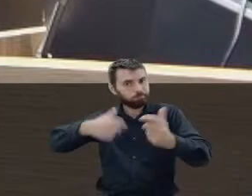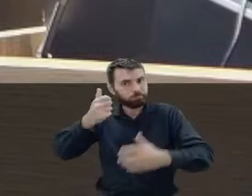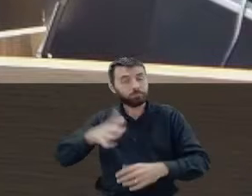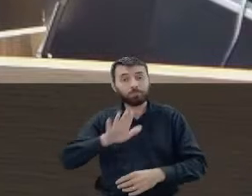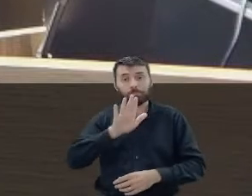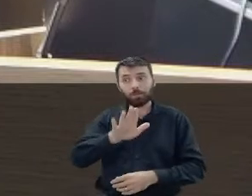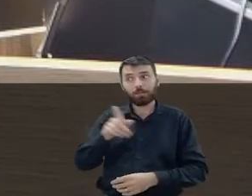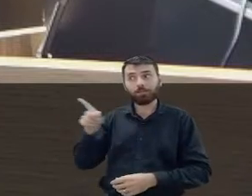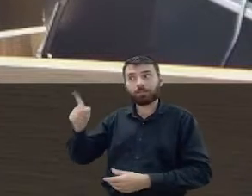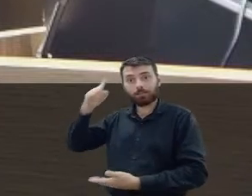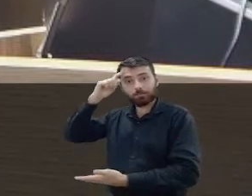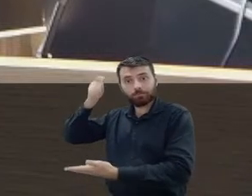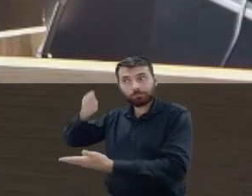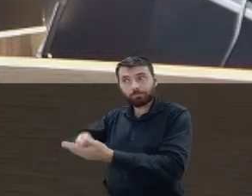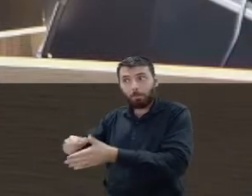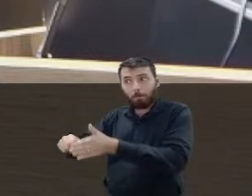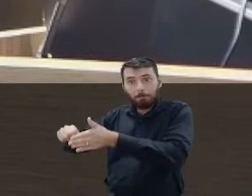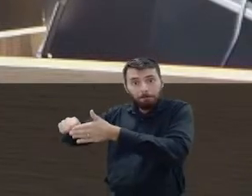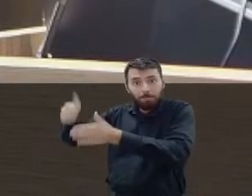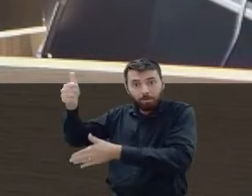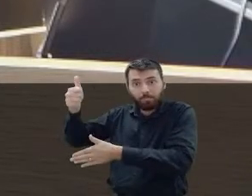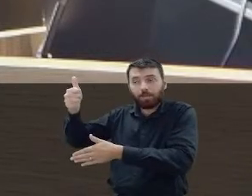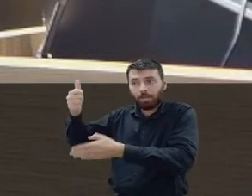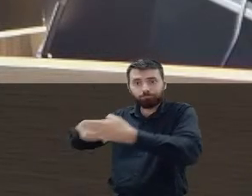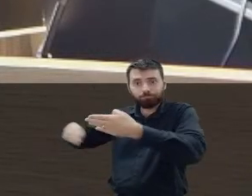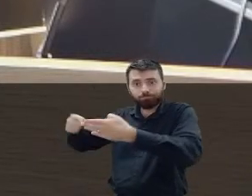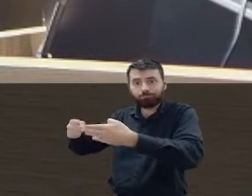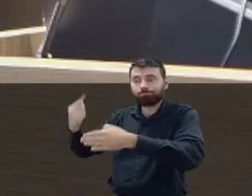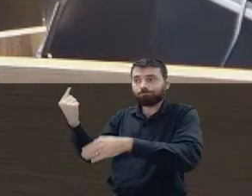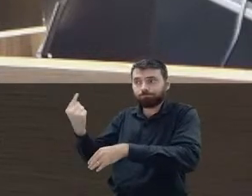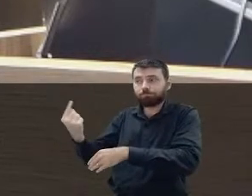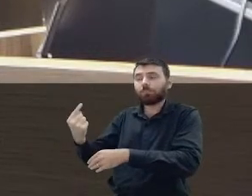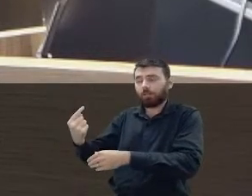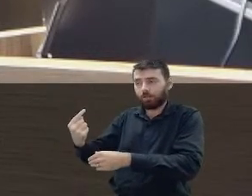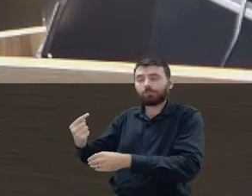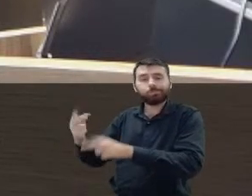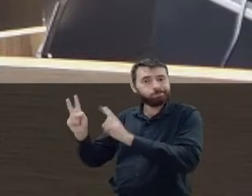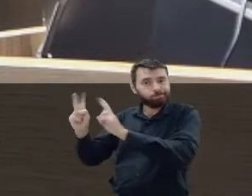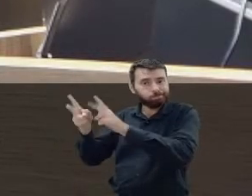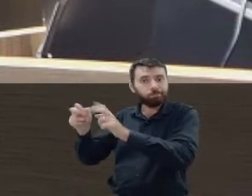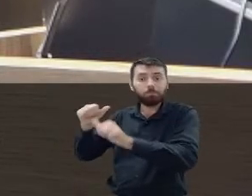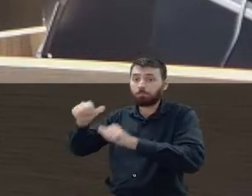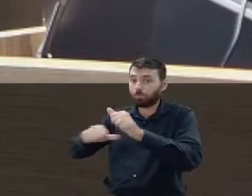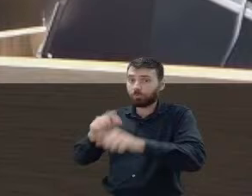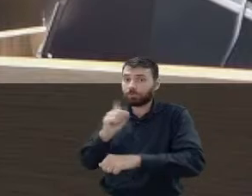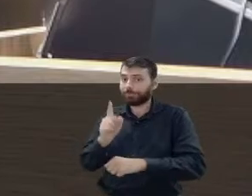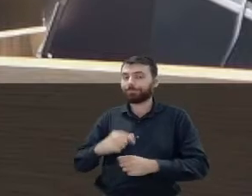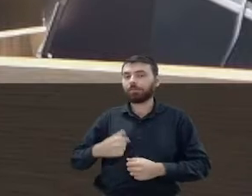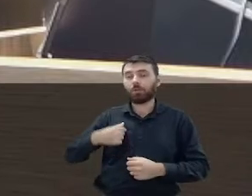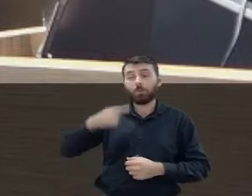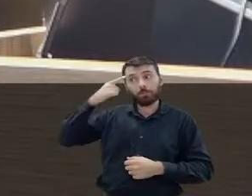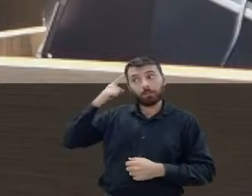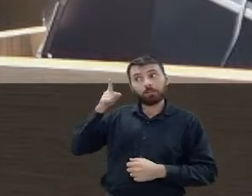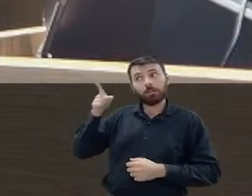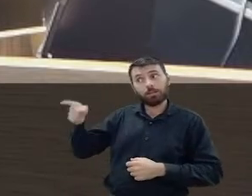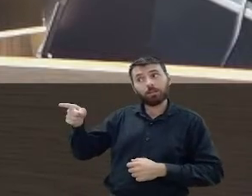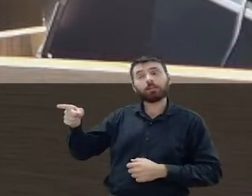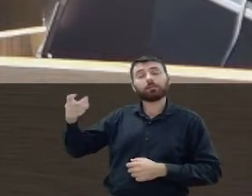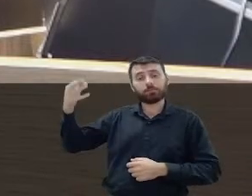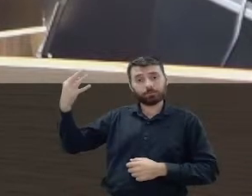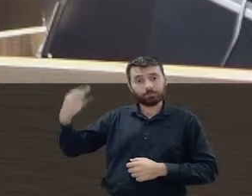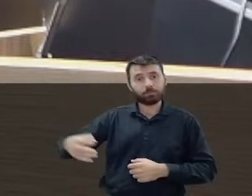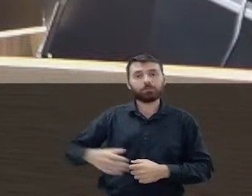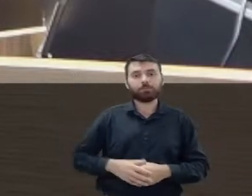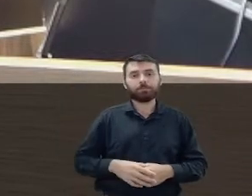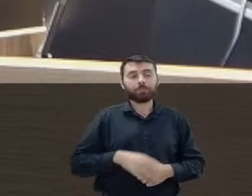de primeiro grau? Eu entendo que a sentença bem apreciou a ausência de responsabilidade da reclamada pelo período